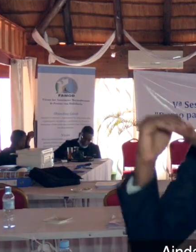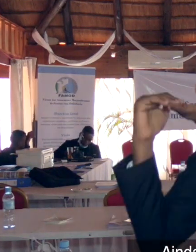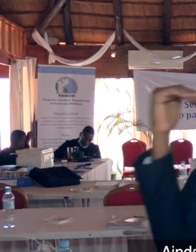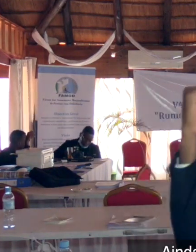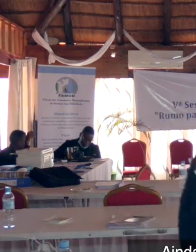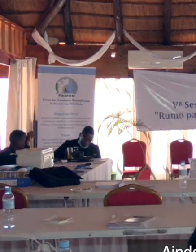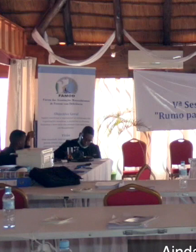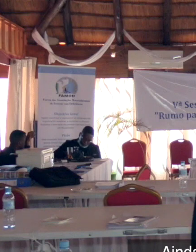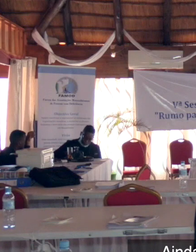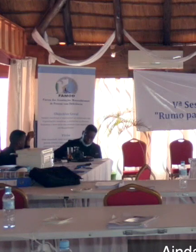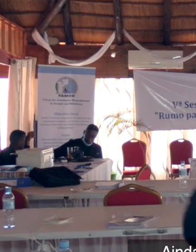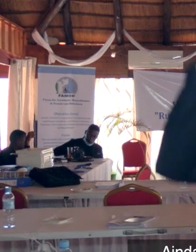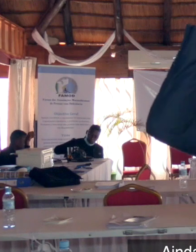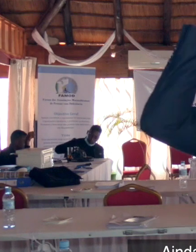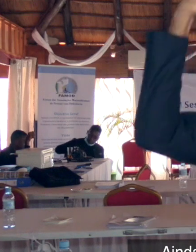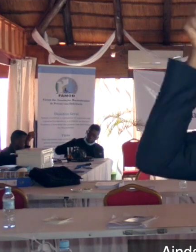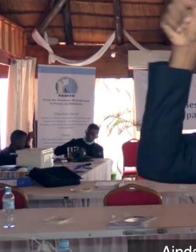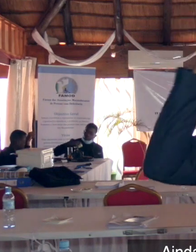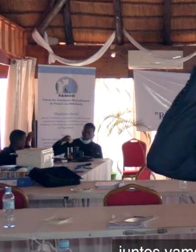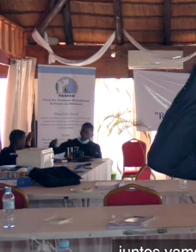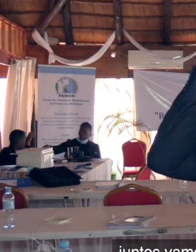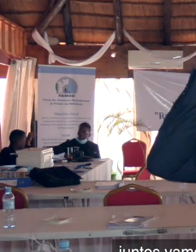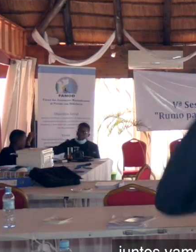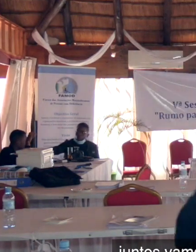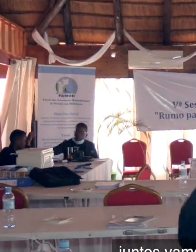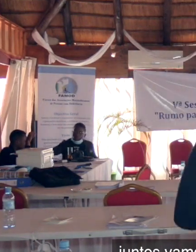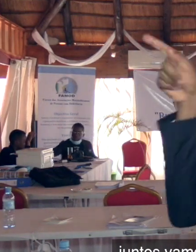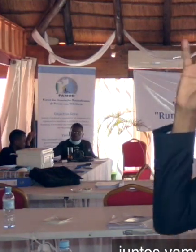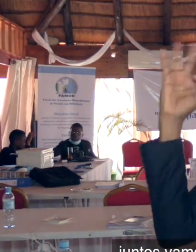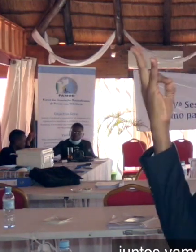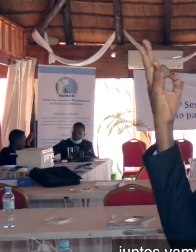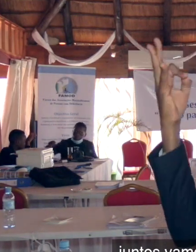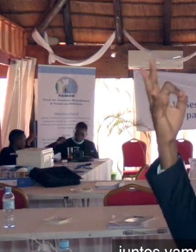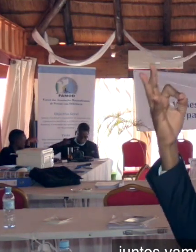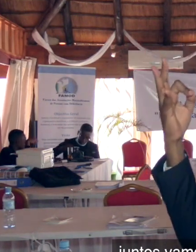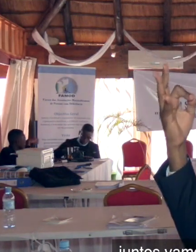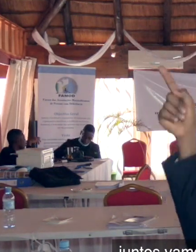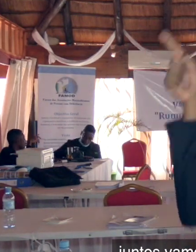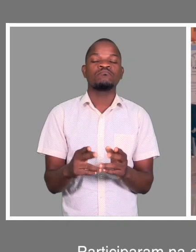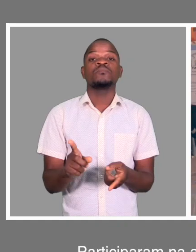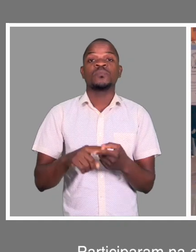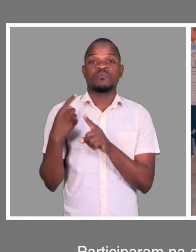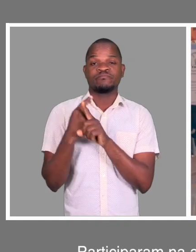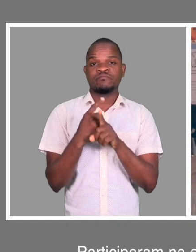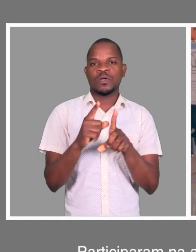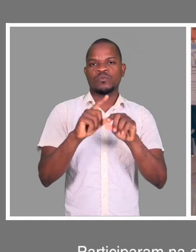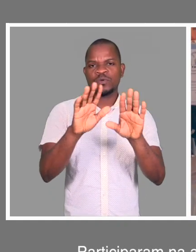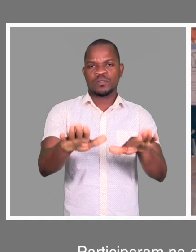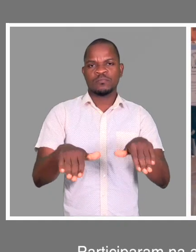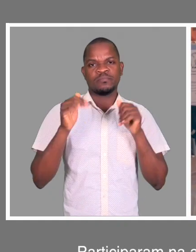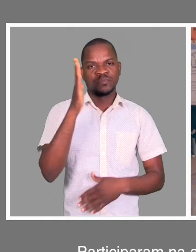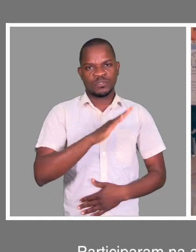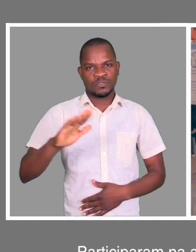Então, com a FOMOD junto, com a Josmo, juntos vamos ultrapassar essas barreiras. Participar na